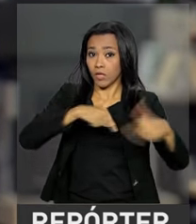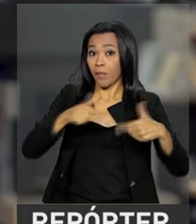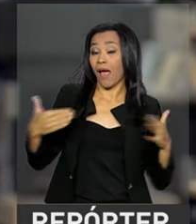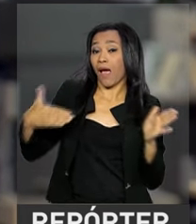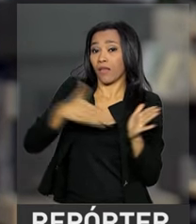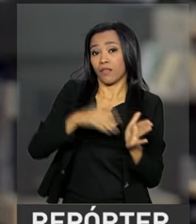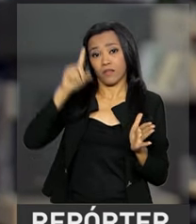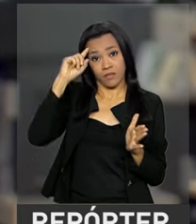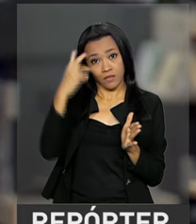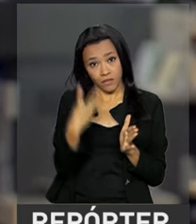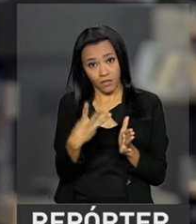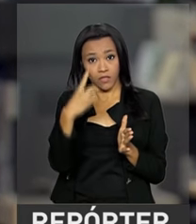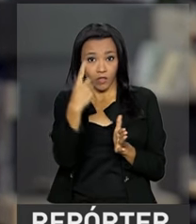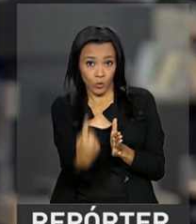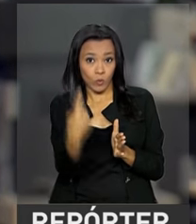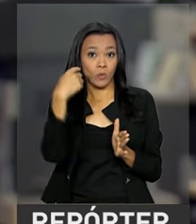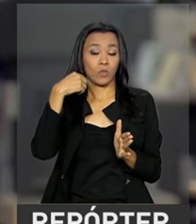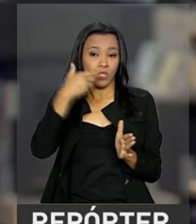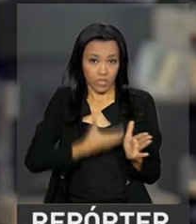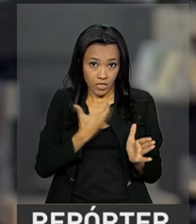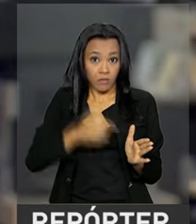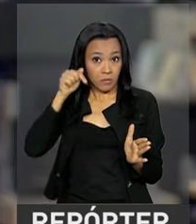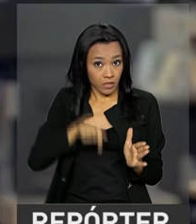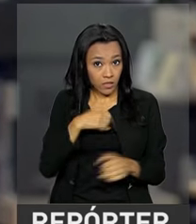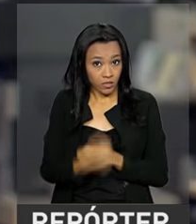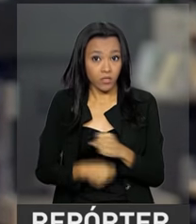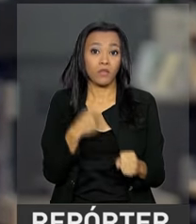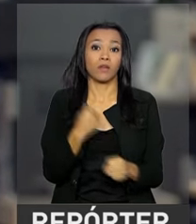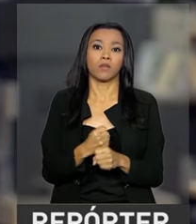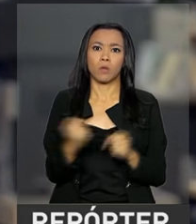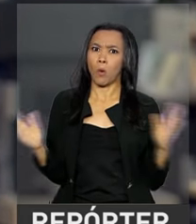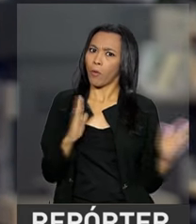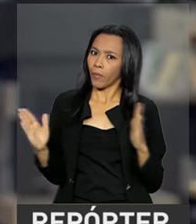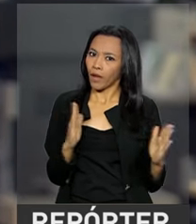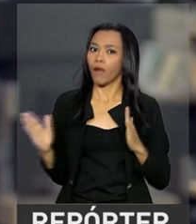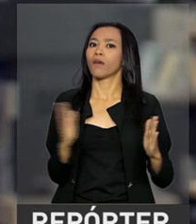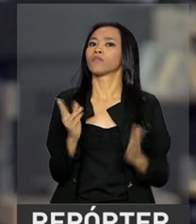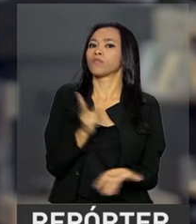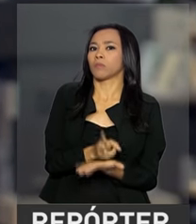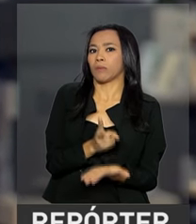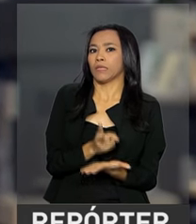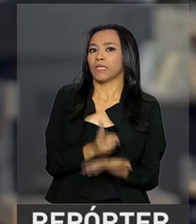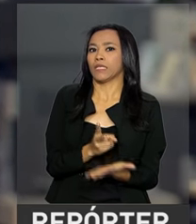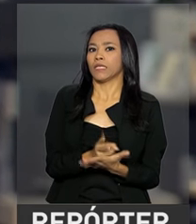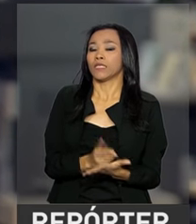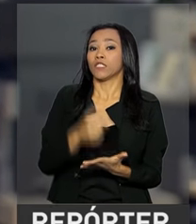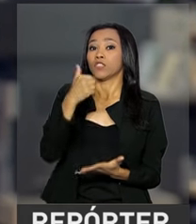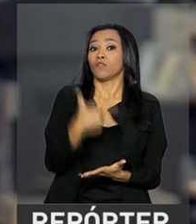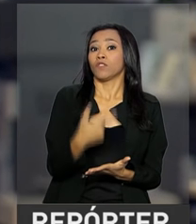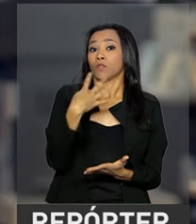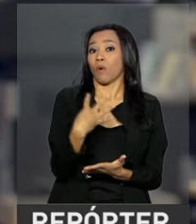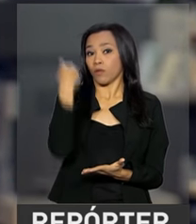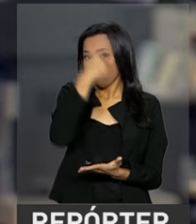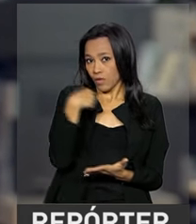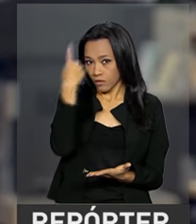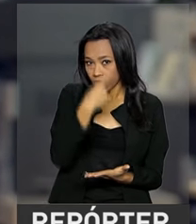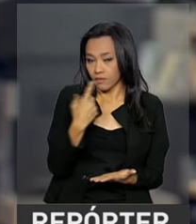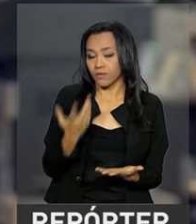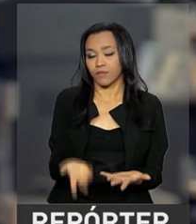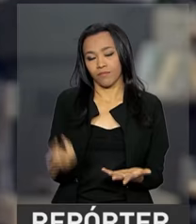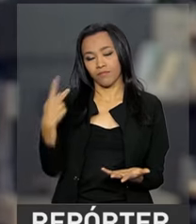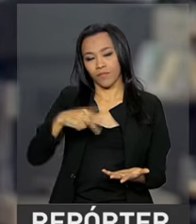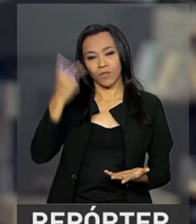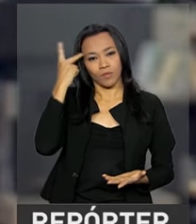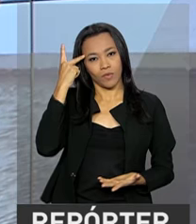31 de dezembro deste ano 2017 observado o prazo máximo de permanência de 24 meses de são paulo